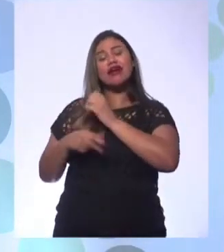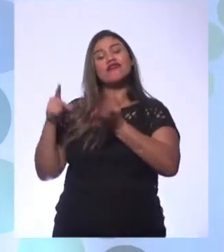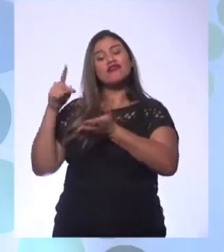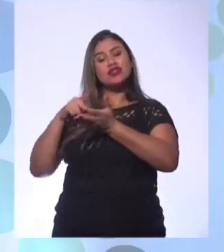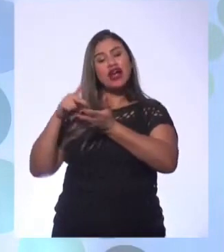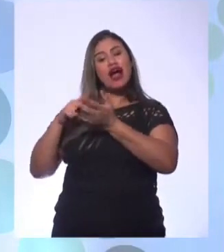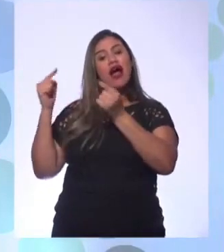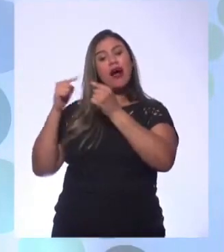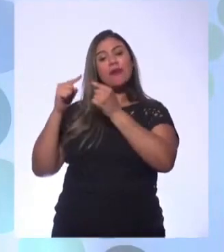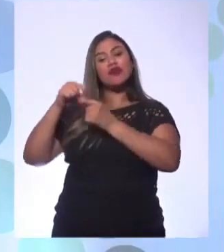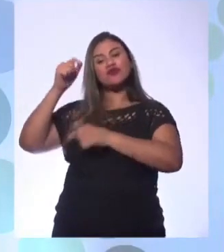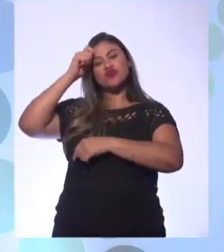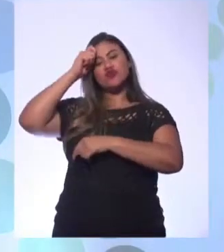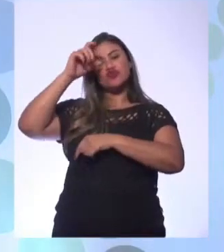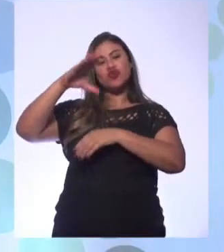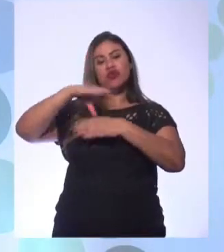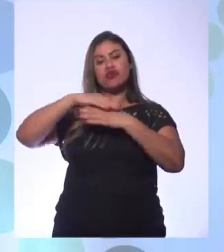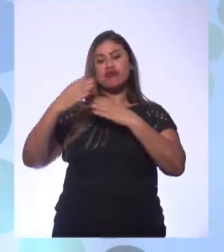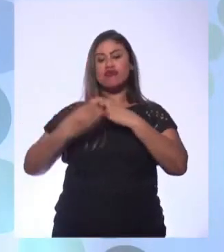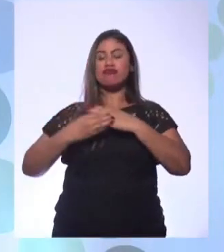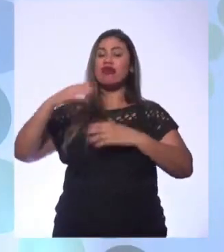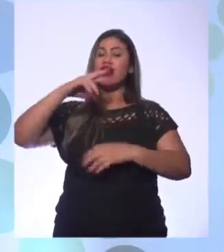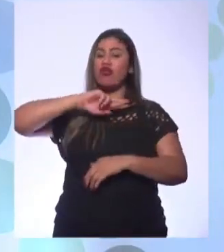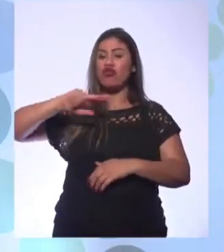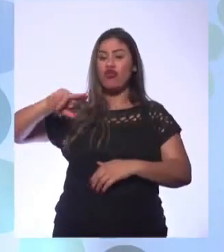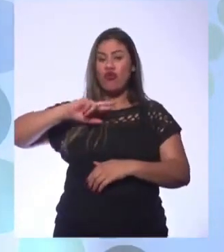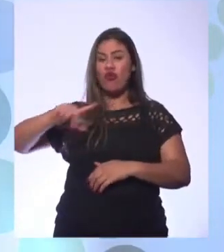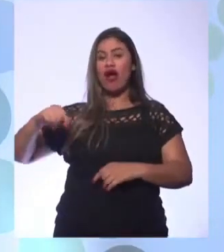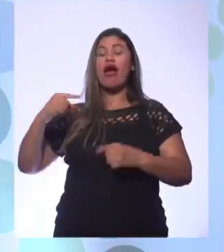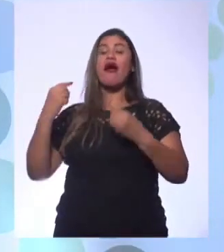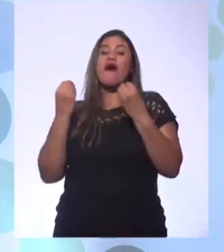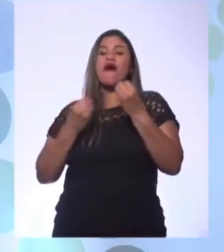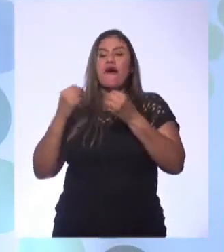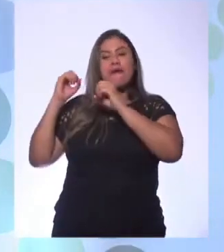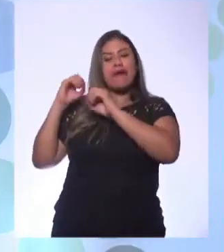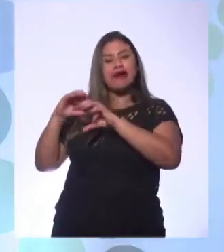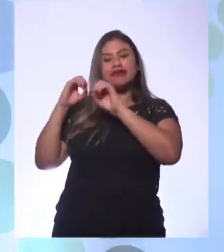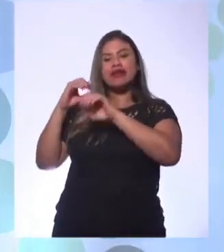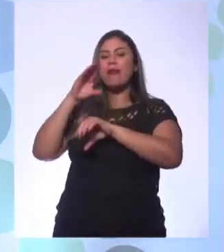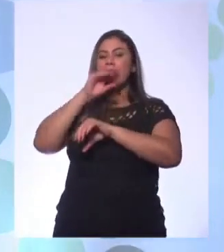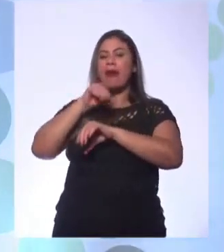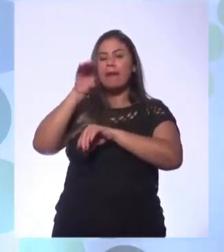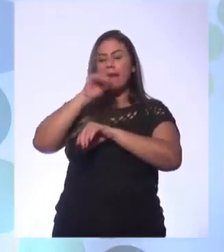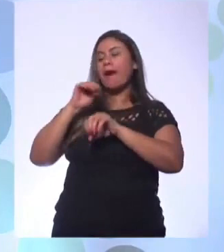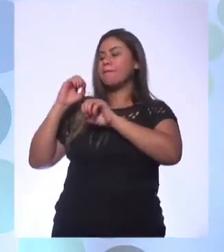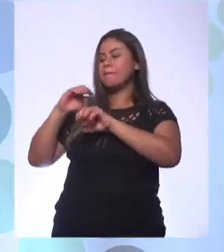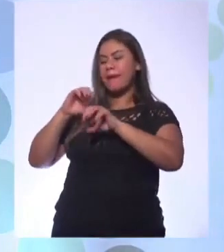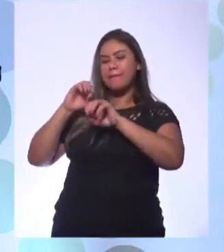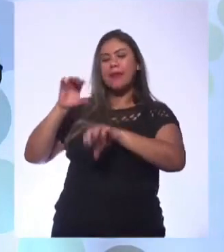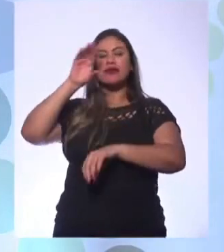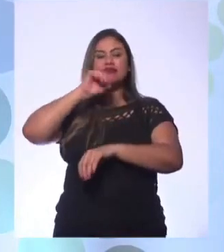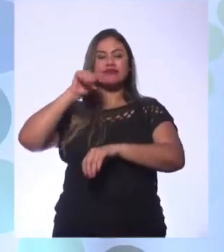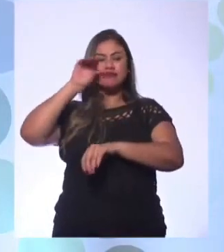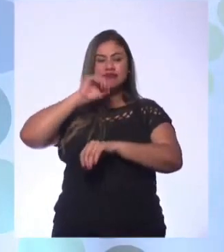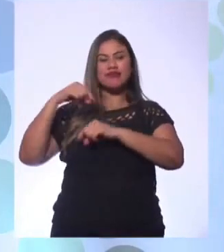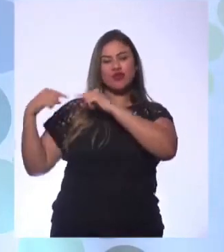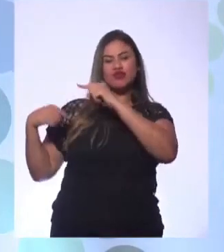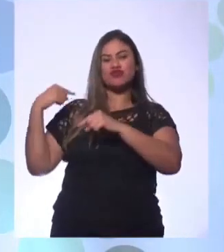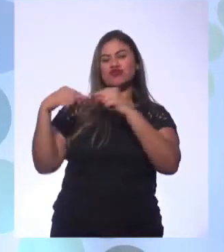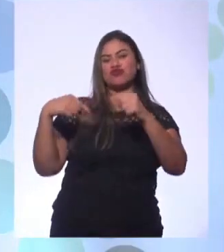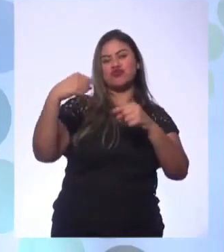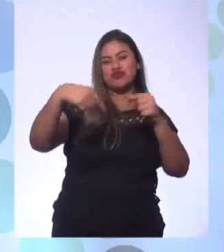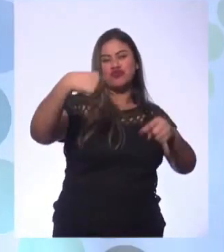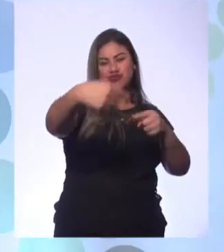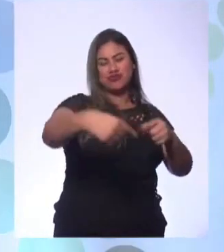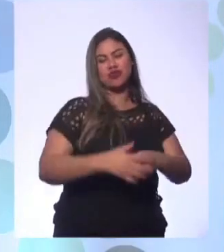justamente dessa questão da cultura imaterial, onde a gente, de geração em geração, vai passando, vai transmitindo esses saberes, aí, esses conhecimentos, que